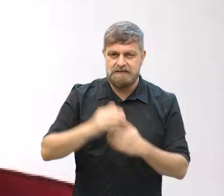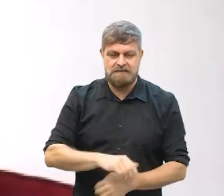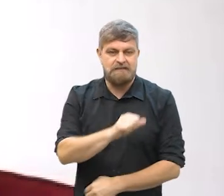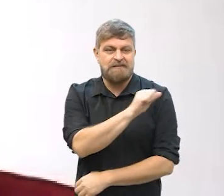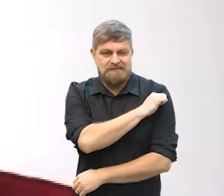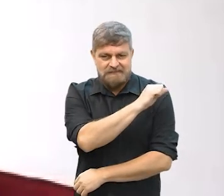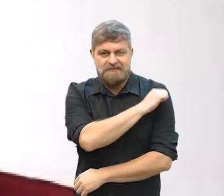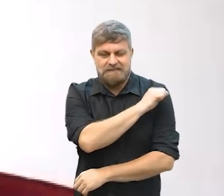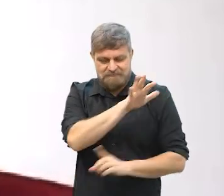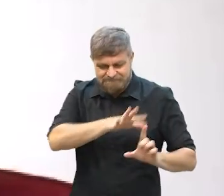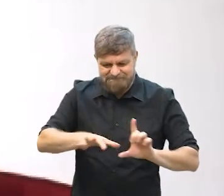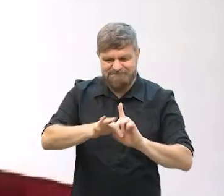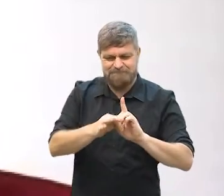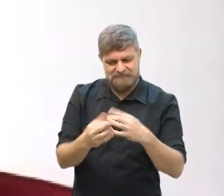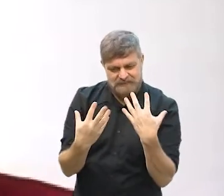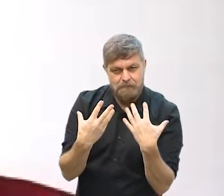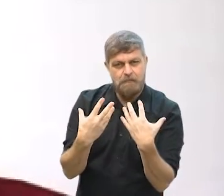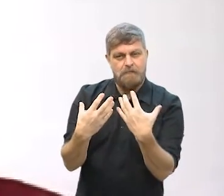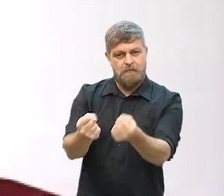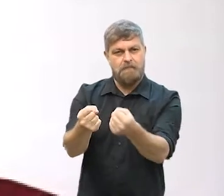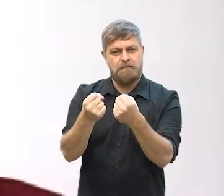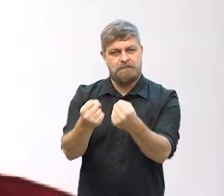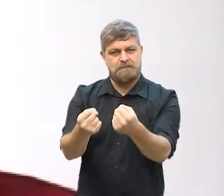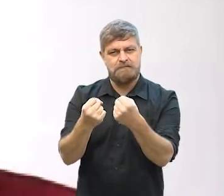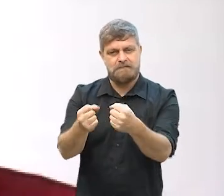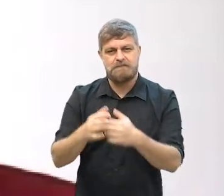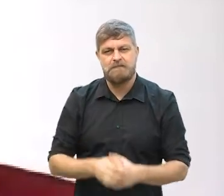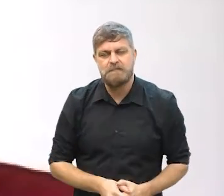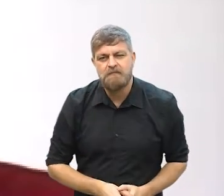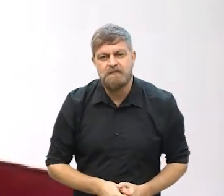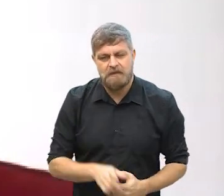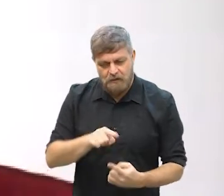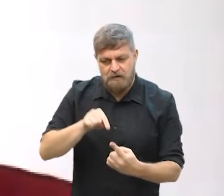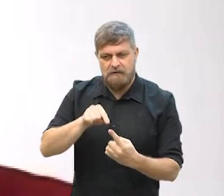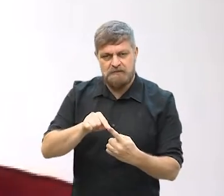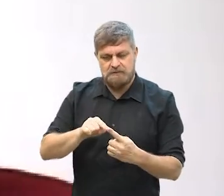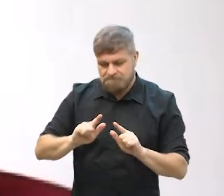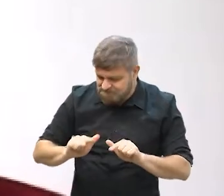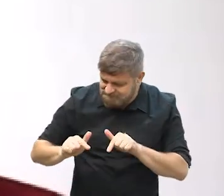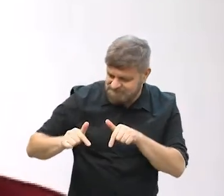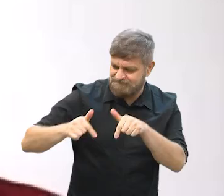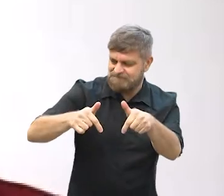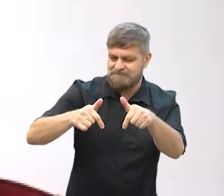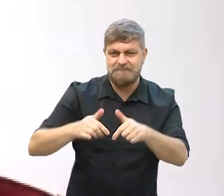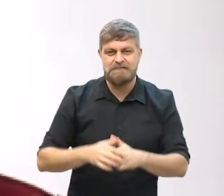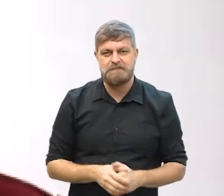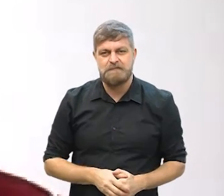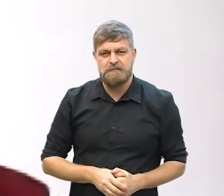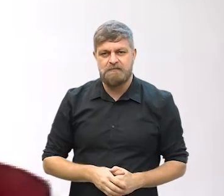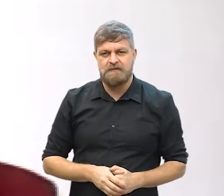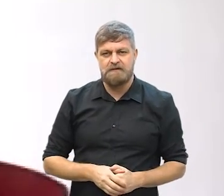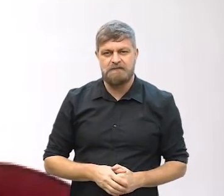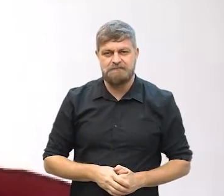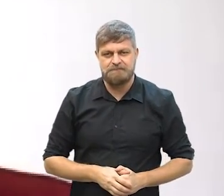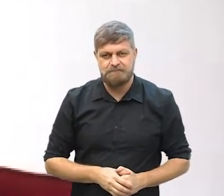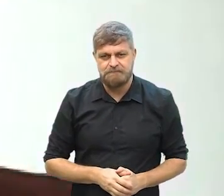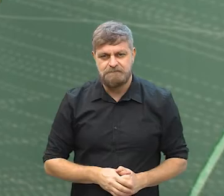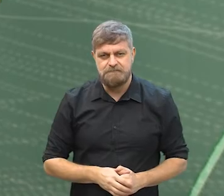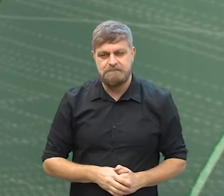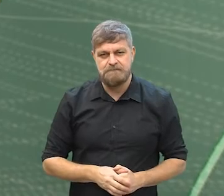aos meus alunos que abraçaram esse projeto, abraçaram essa causa e levaram tão a sério, né, a